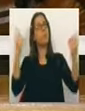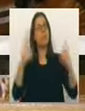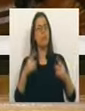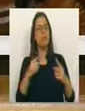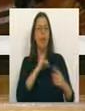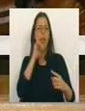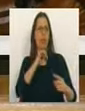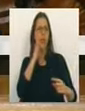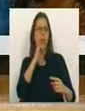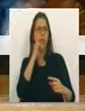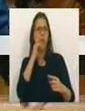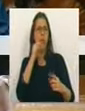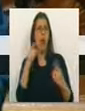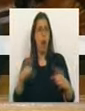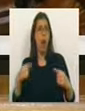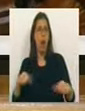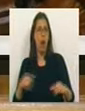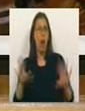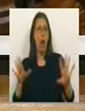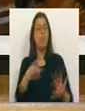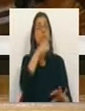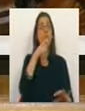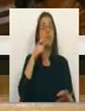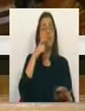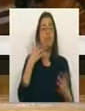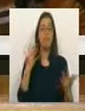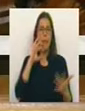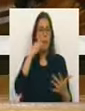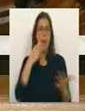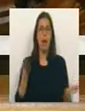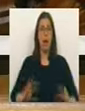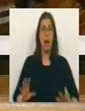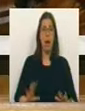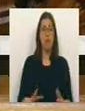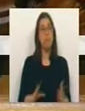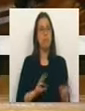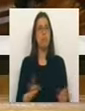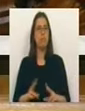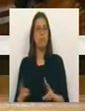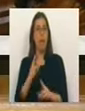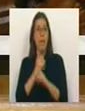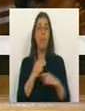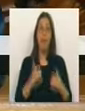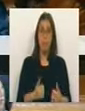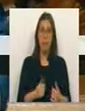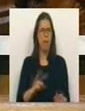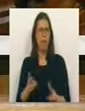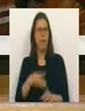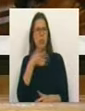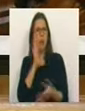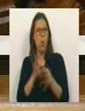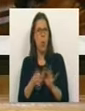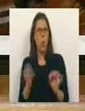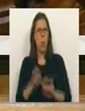com bastante frequência o que já existe. Promete sem consequência. Altera o que está bem, sem